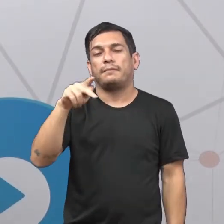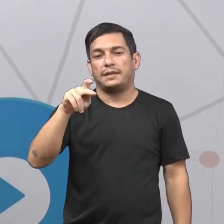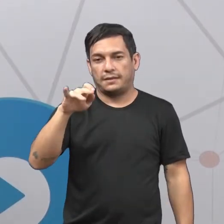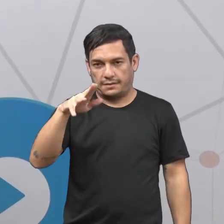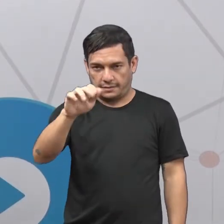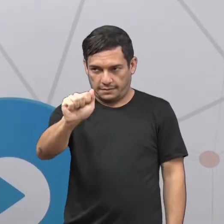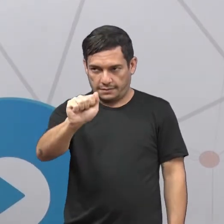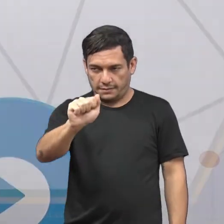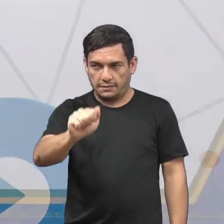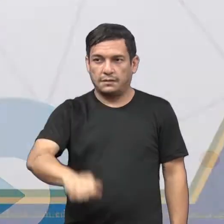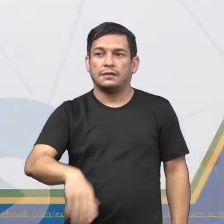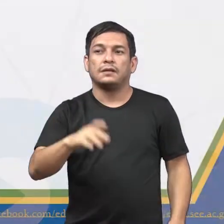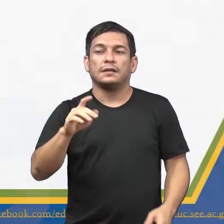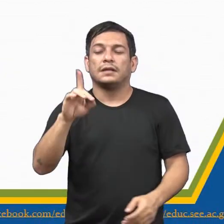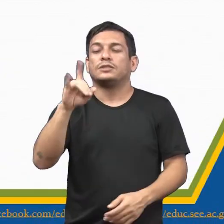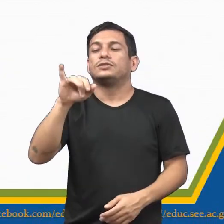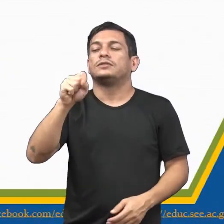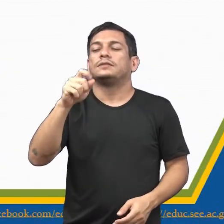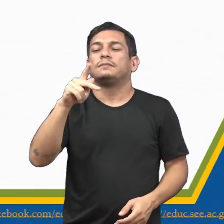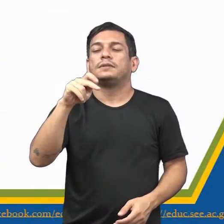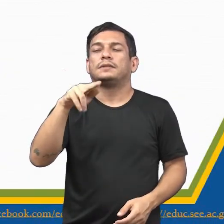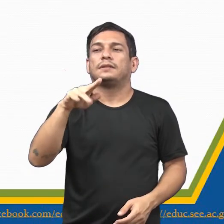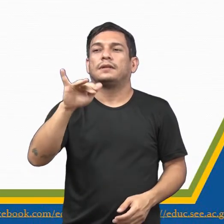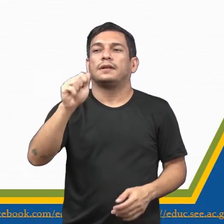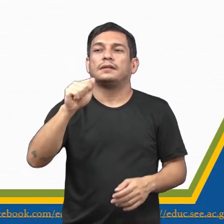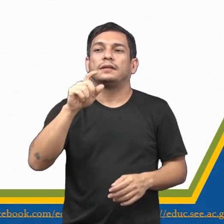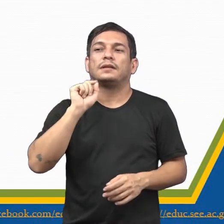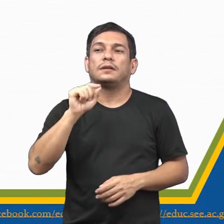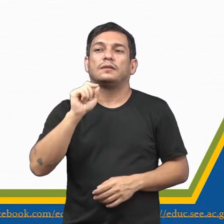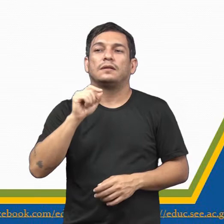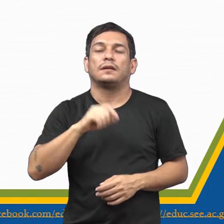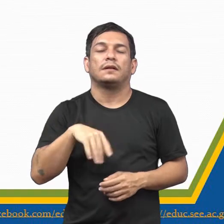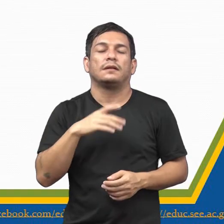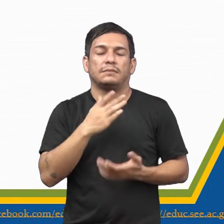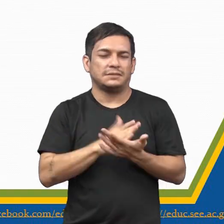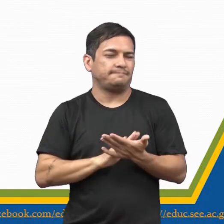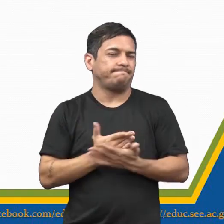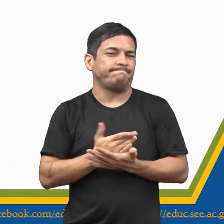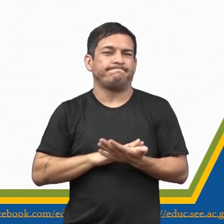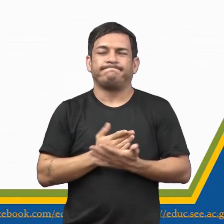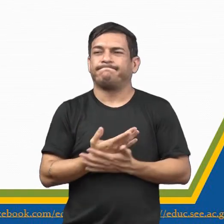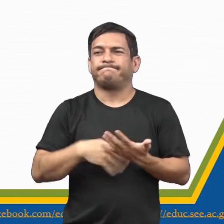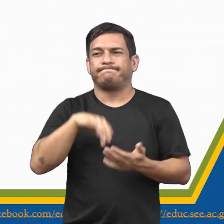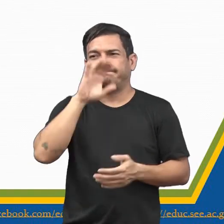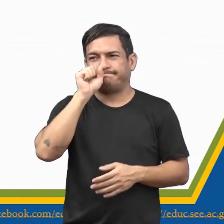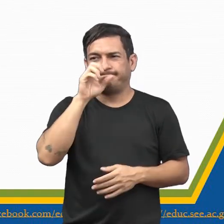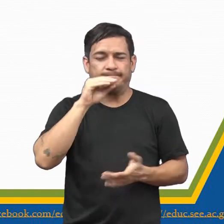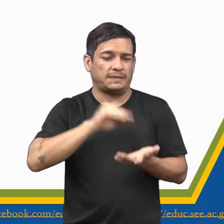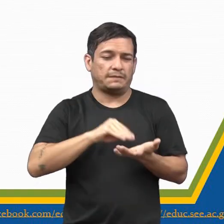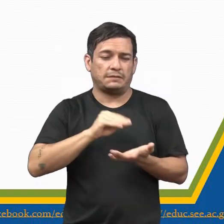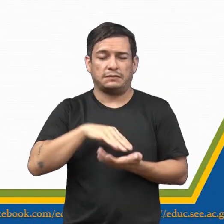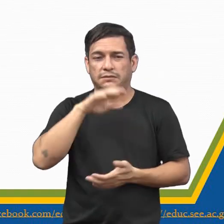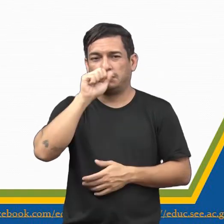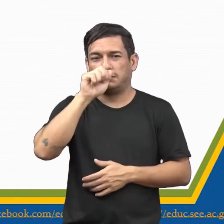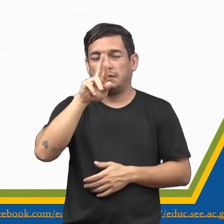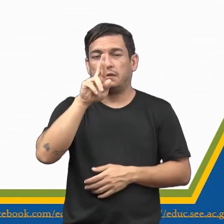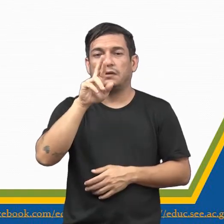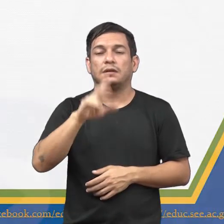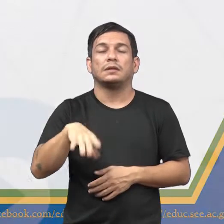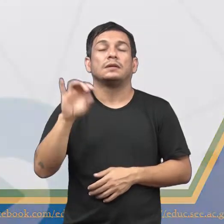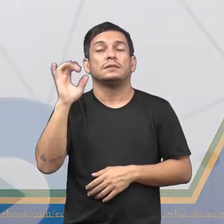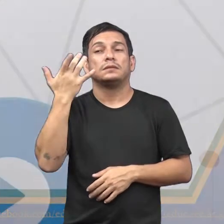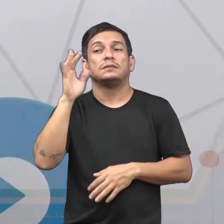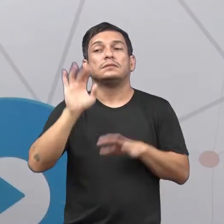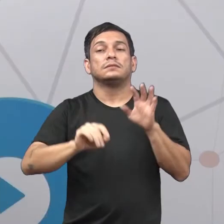apneia. E a dispneia, que é o desconforto respiratório, ou seja, é a falta de ar, que geralmente